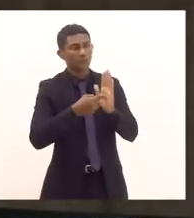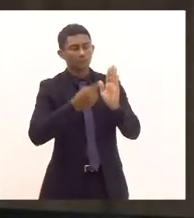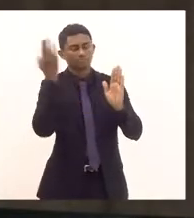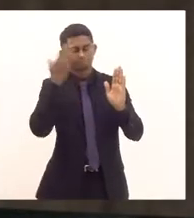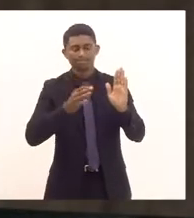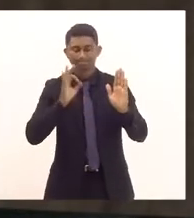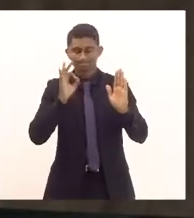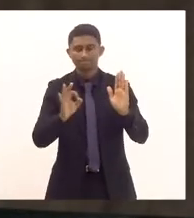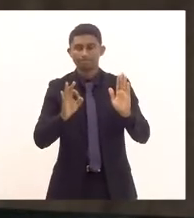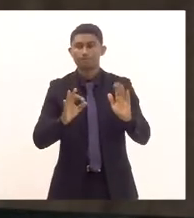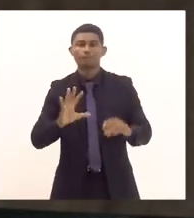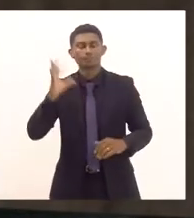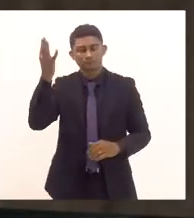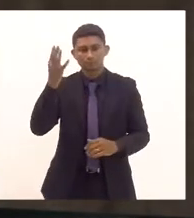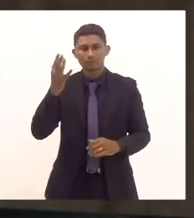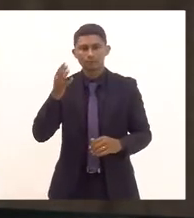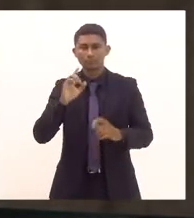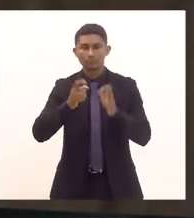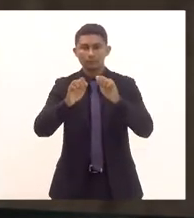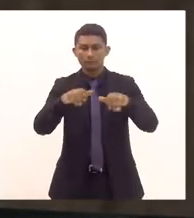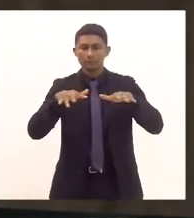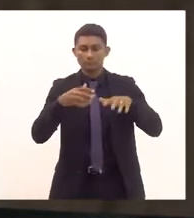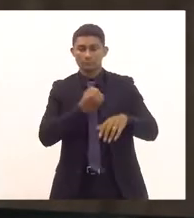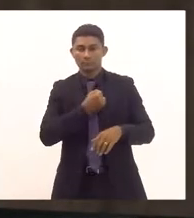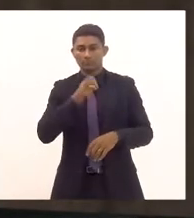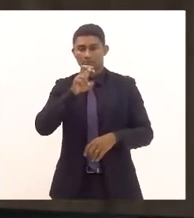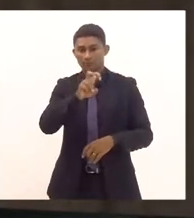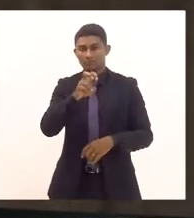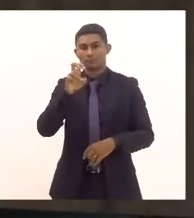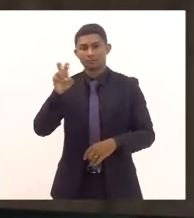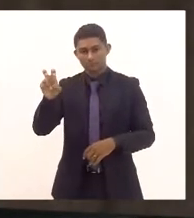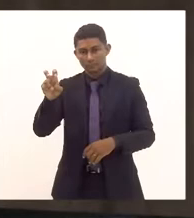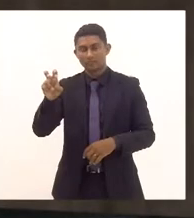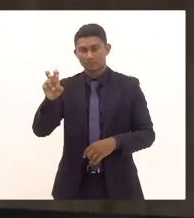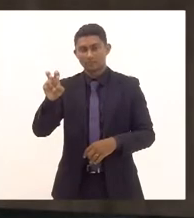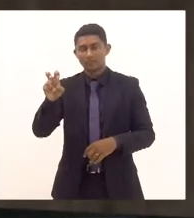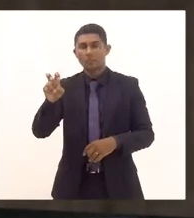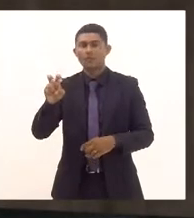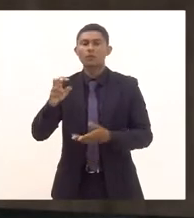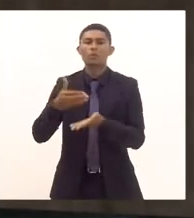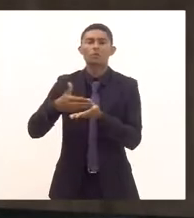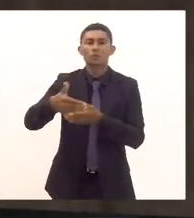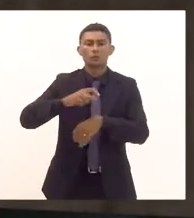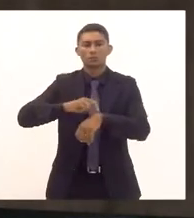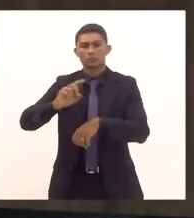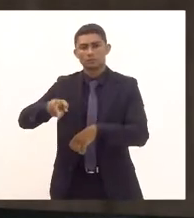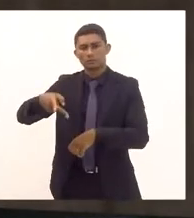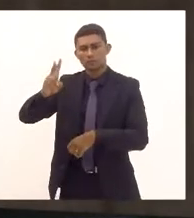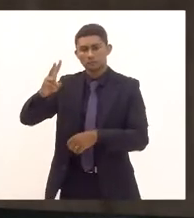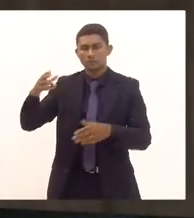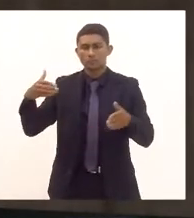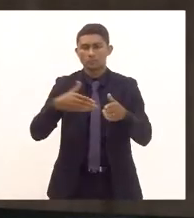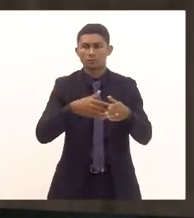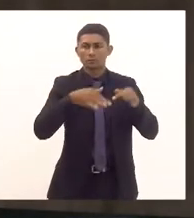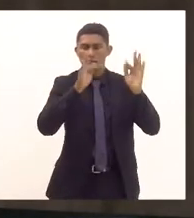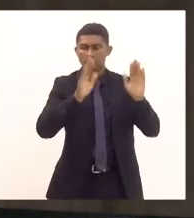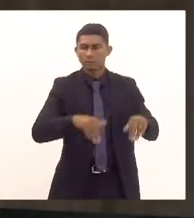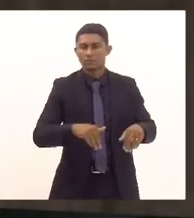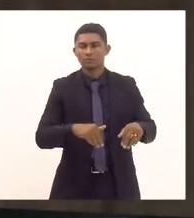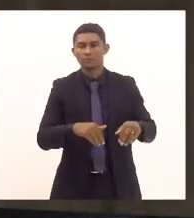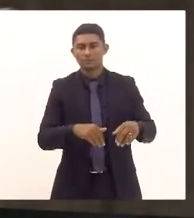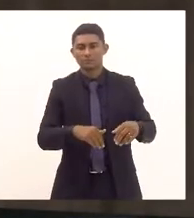o ocorrido na 55ª sessão ordinária que iniciada às 14horas encerrou seus